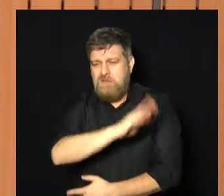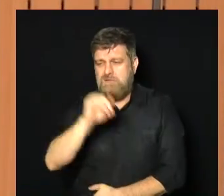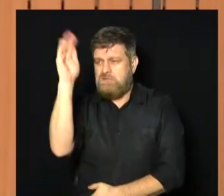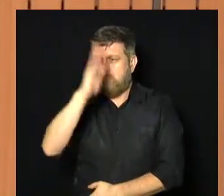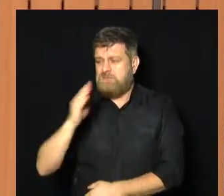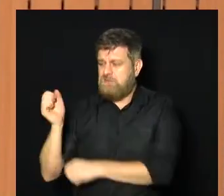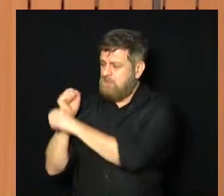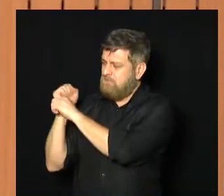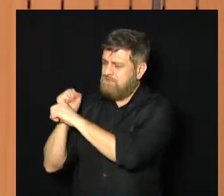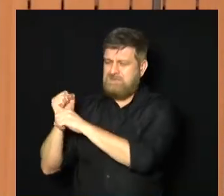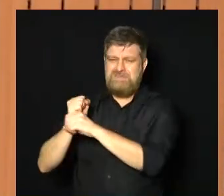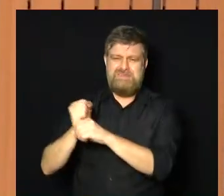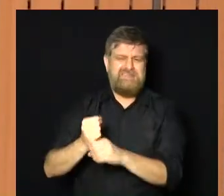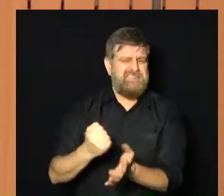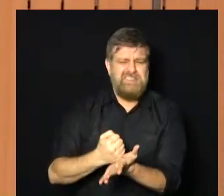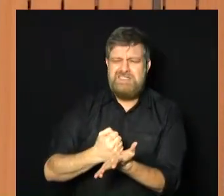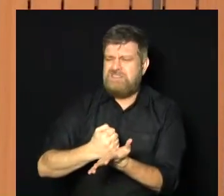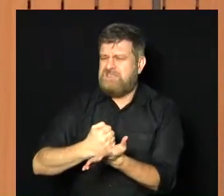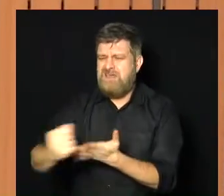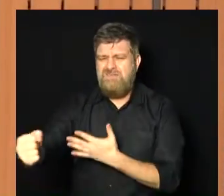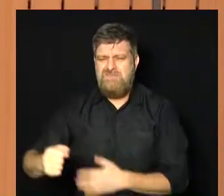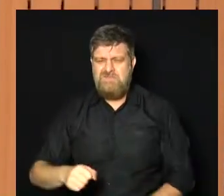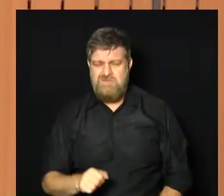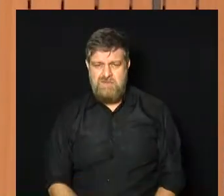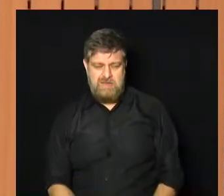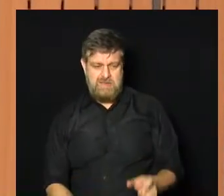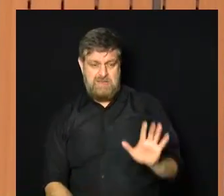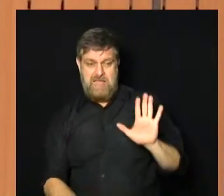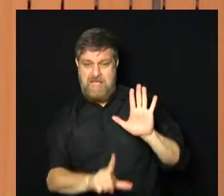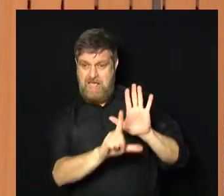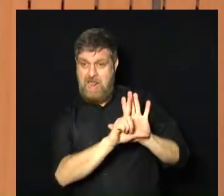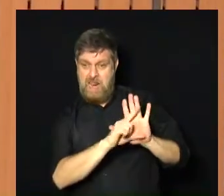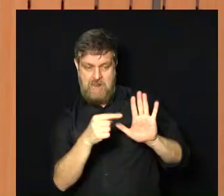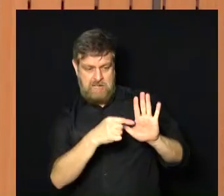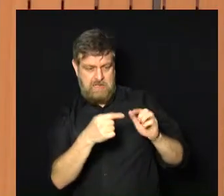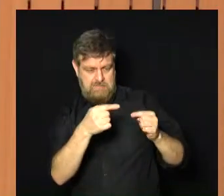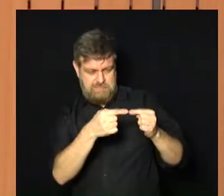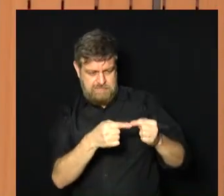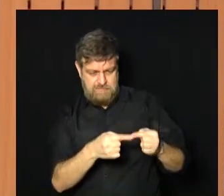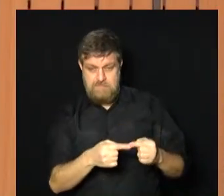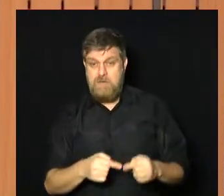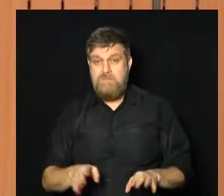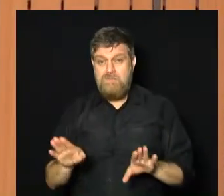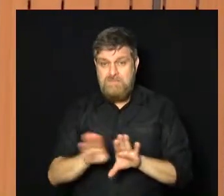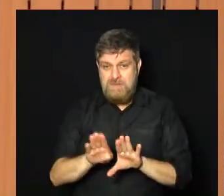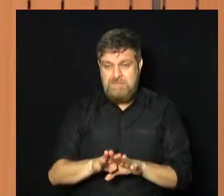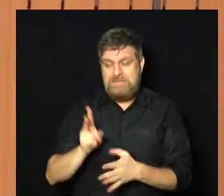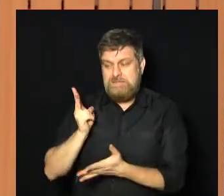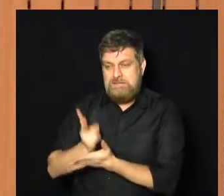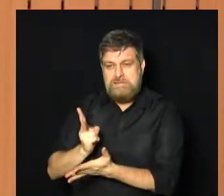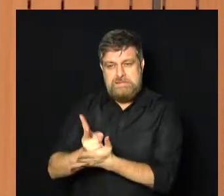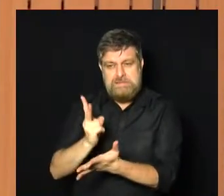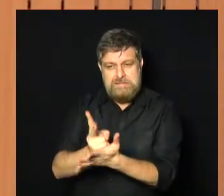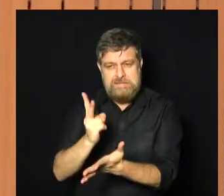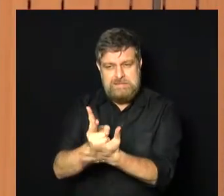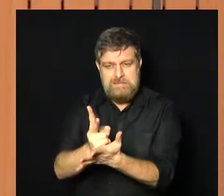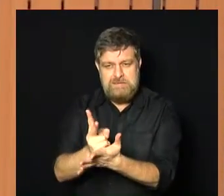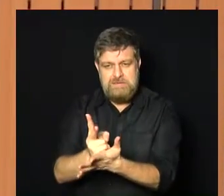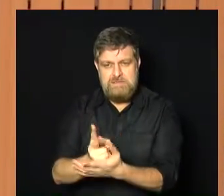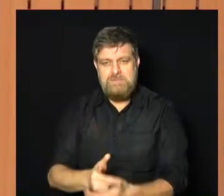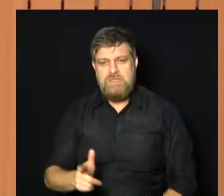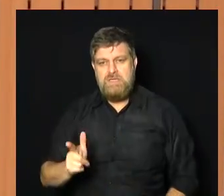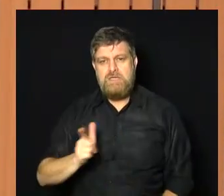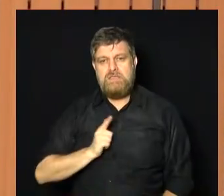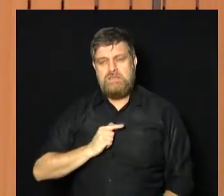foi superada do ponto de vista, inclusive, legal e também do ponto de vista prático, mas que sempre há